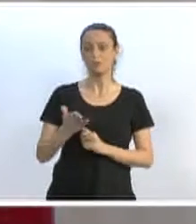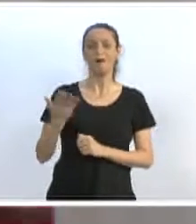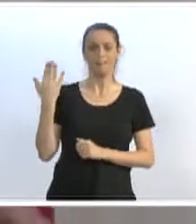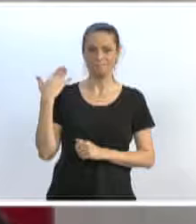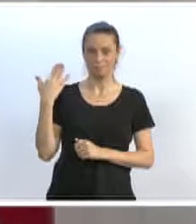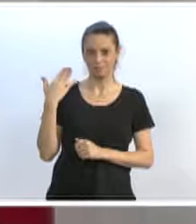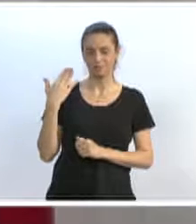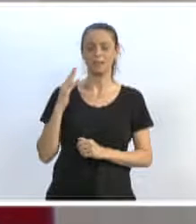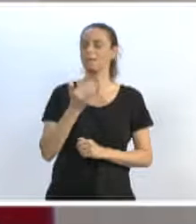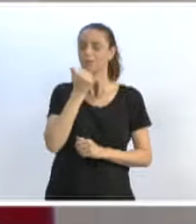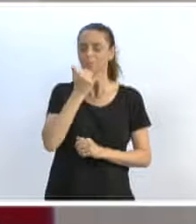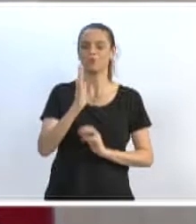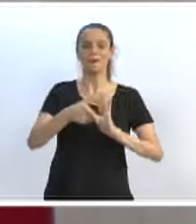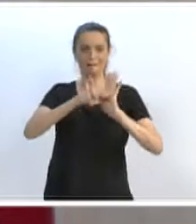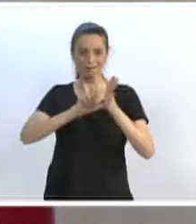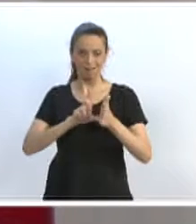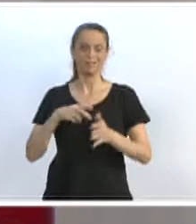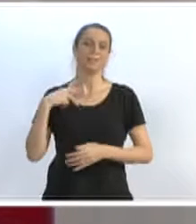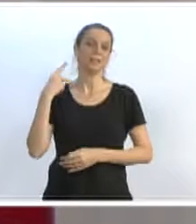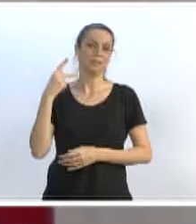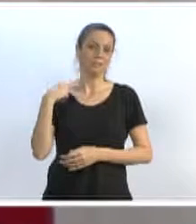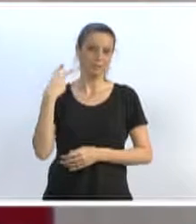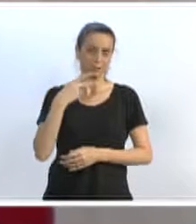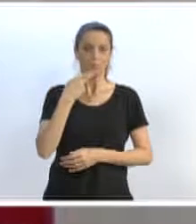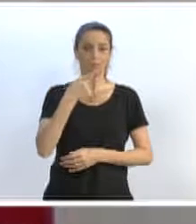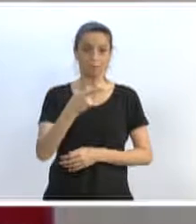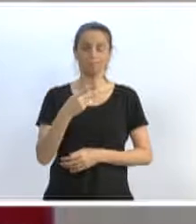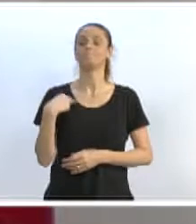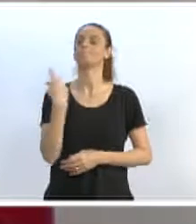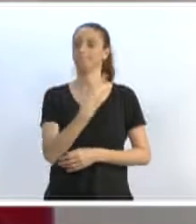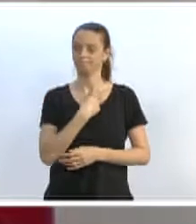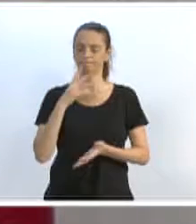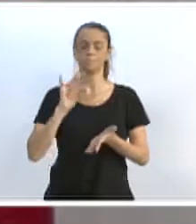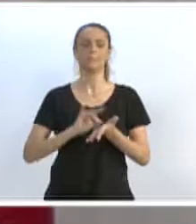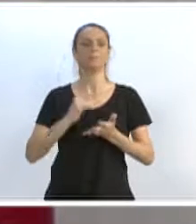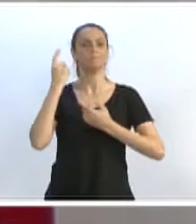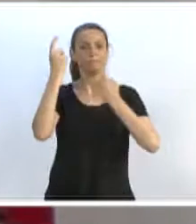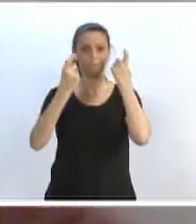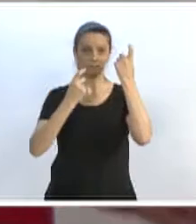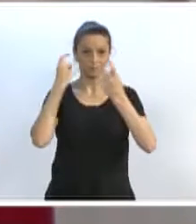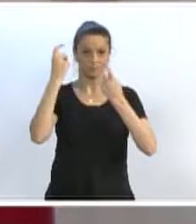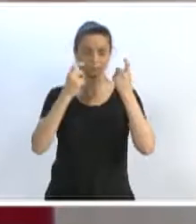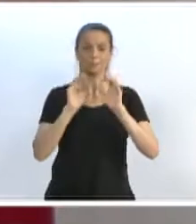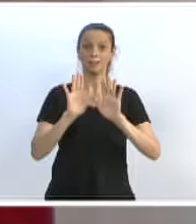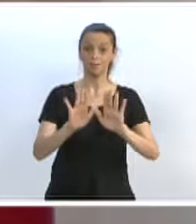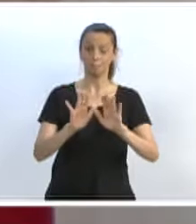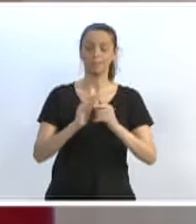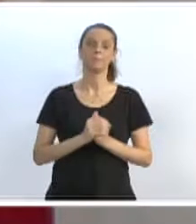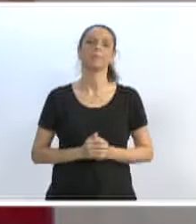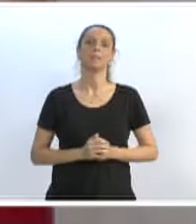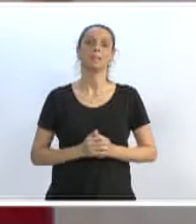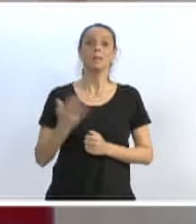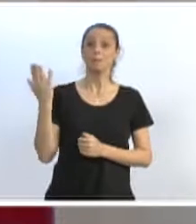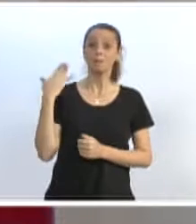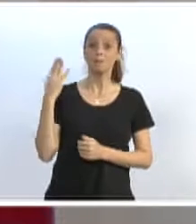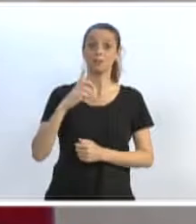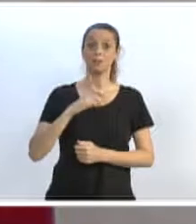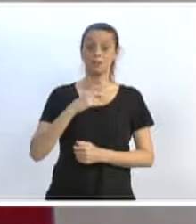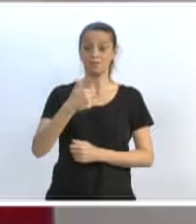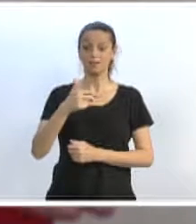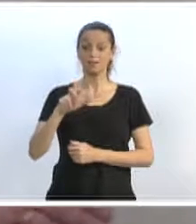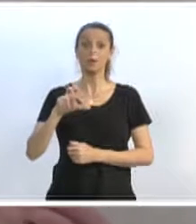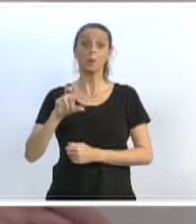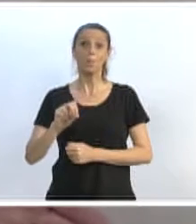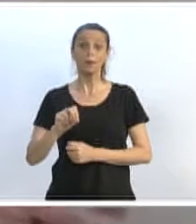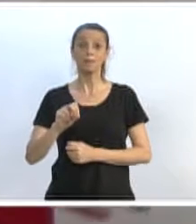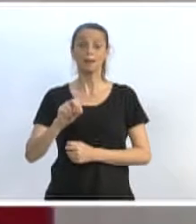manifestaram, nós estamos, sem dúvida, preocupados com isso. Imagina, nós tínhamos há pouco 150 mil usuários,